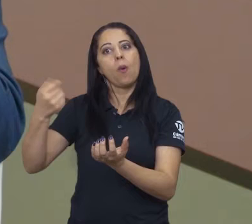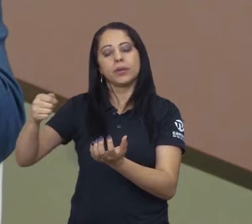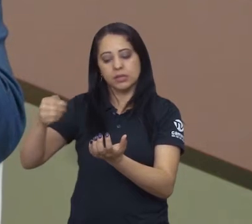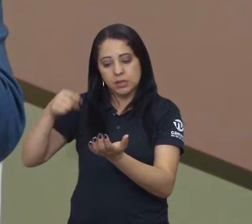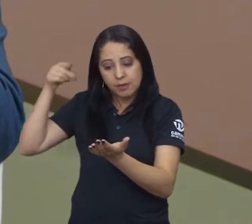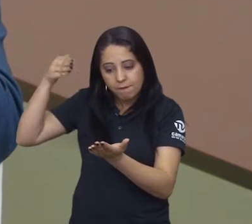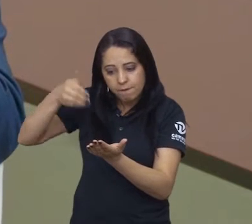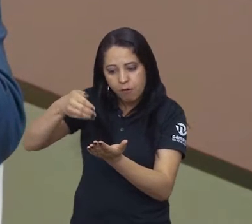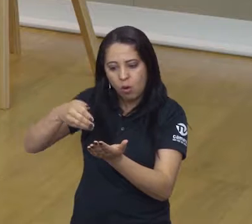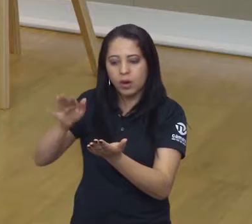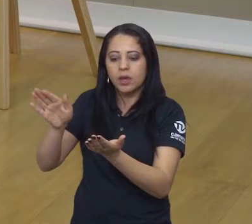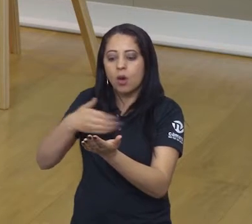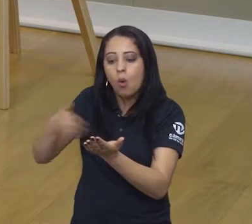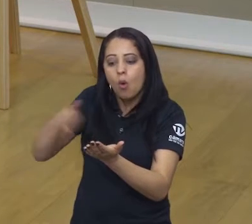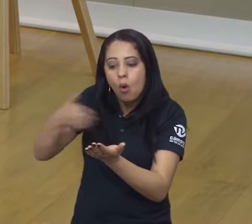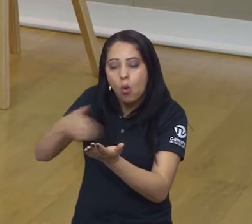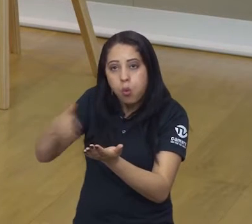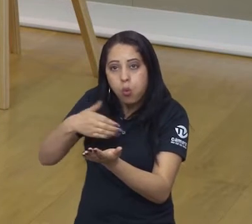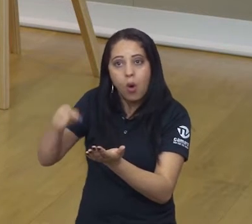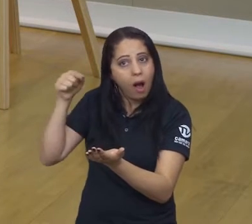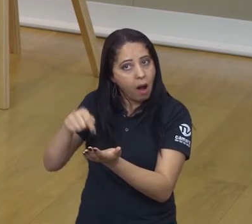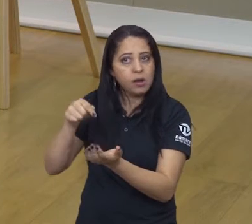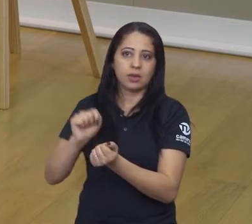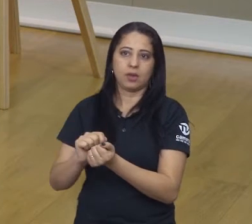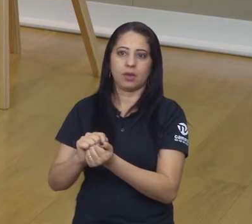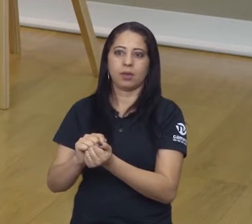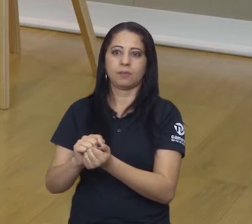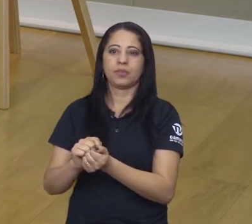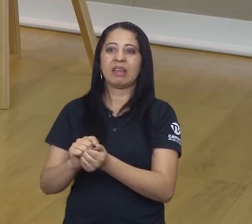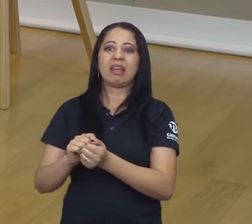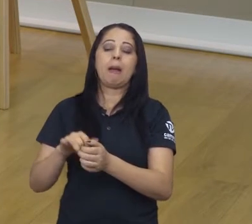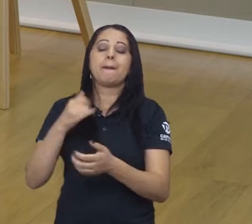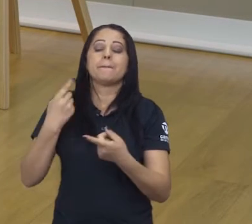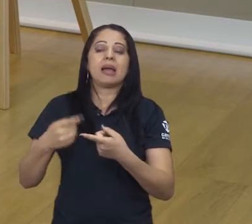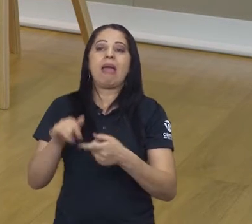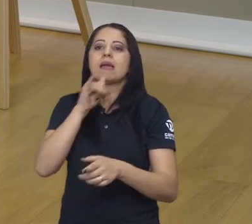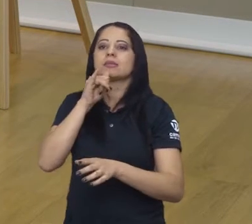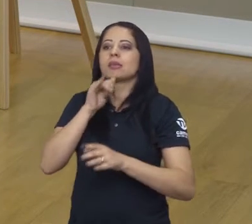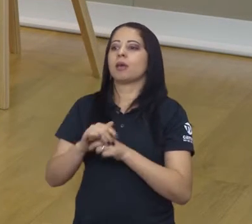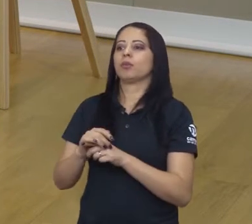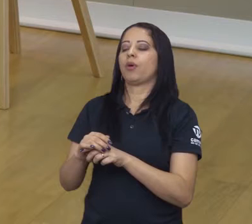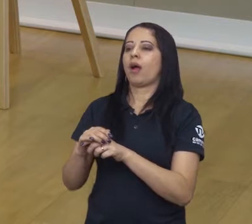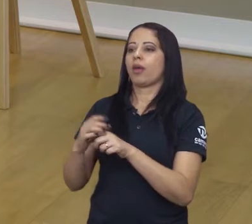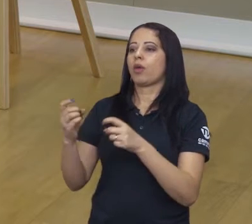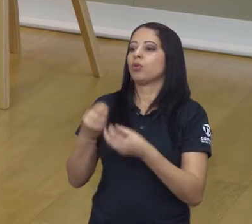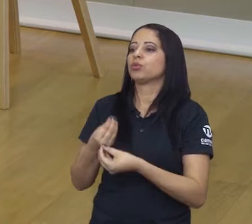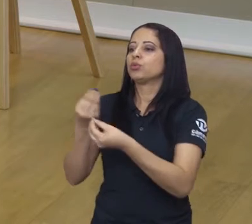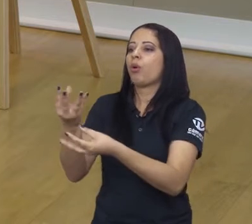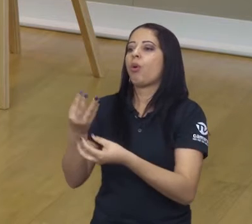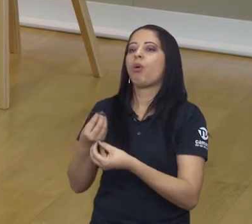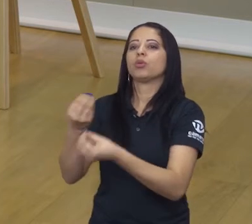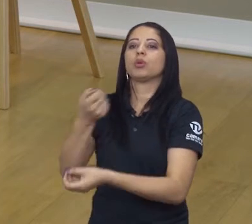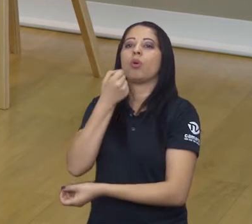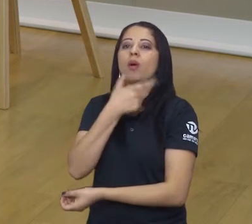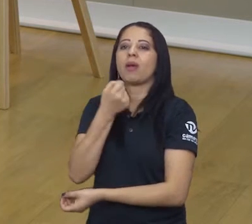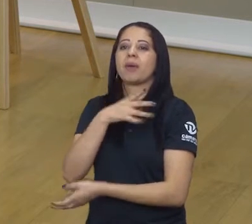o foco o foco do do incêndio então eu vou ficar o a vida toda dando o remédio e não resolvendo